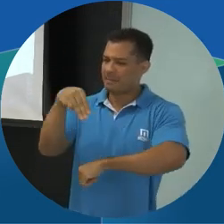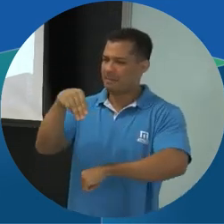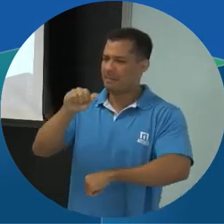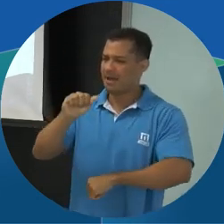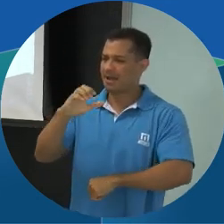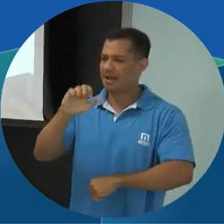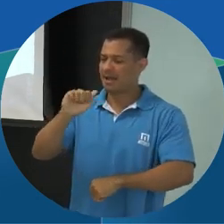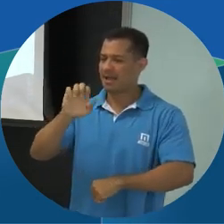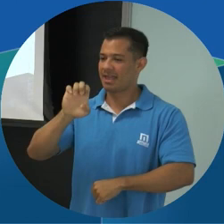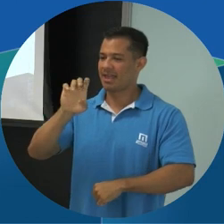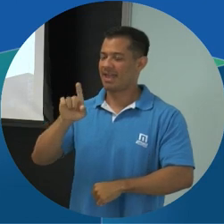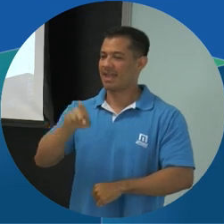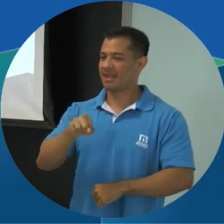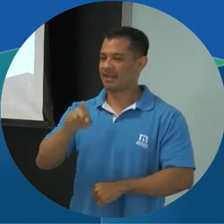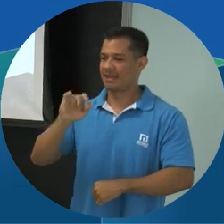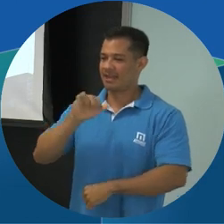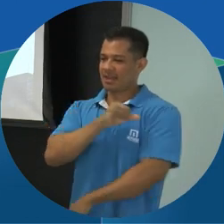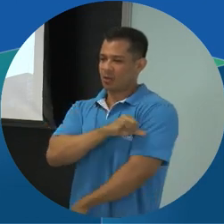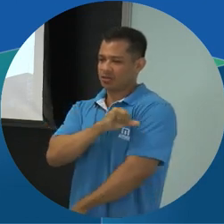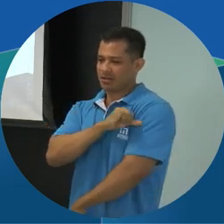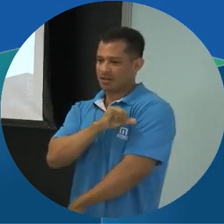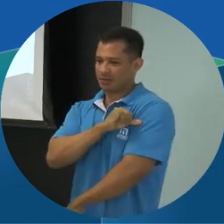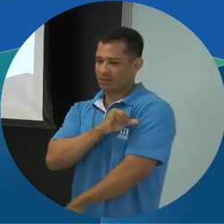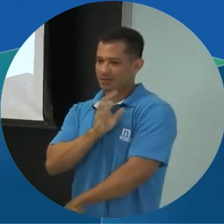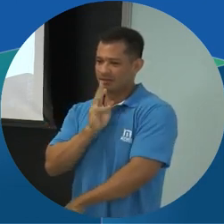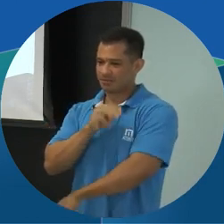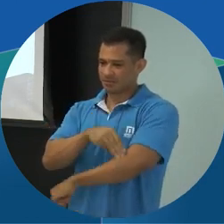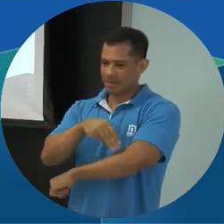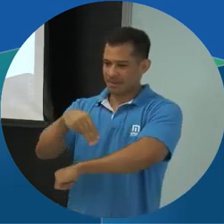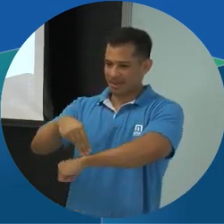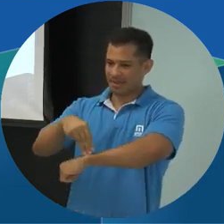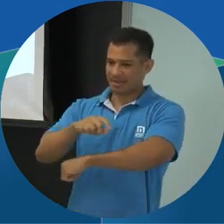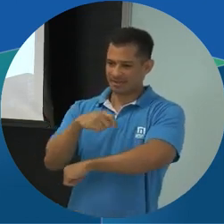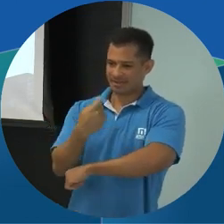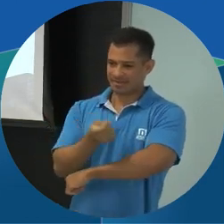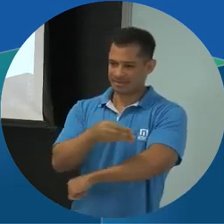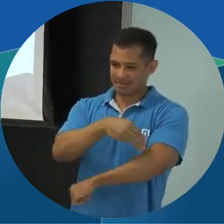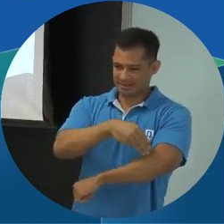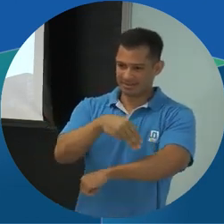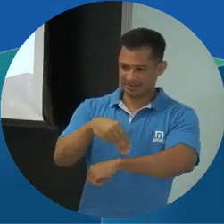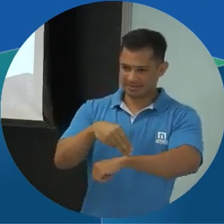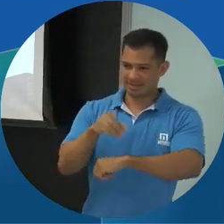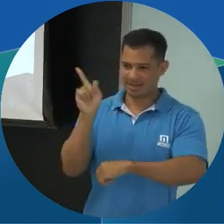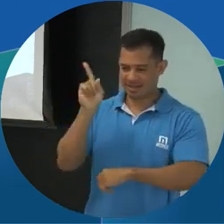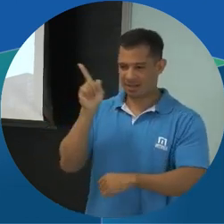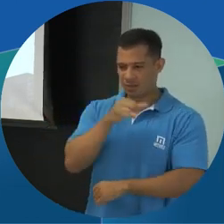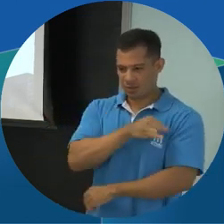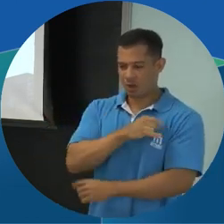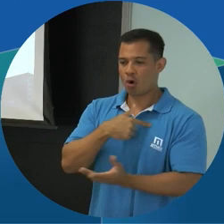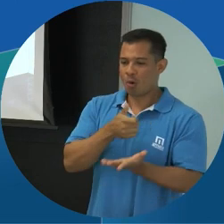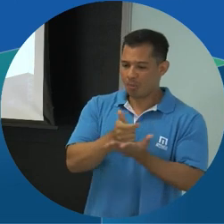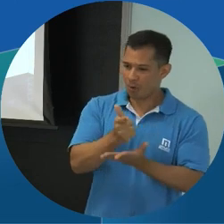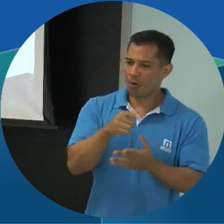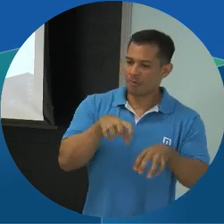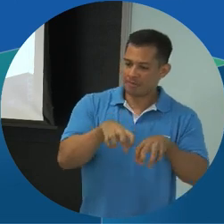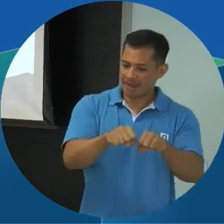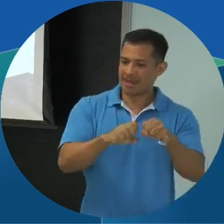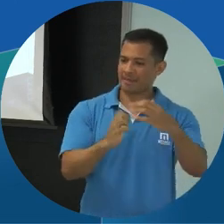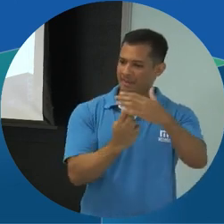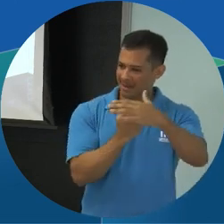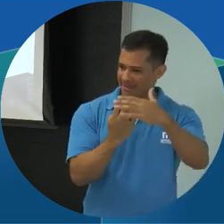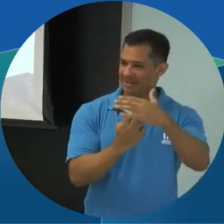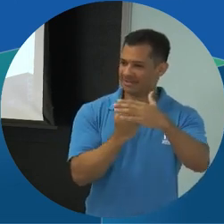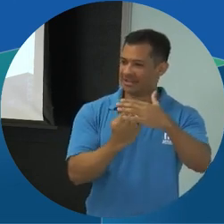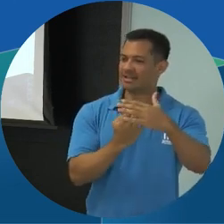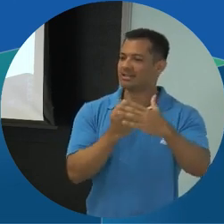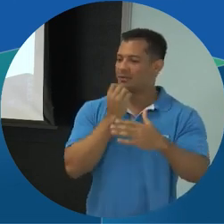60 e poucas máquinas, então esse conhecimento da mecânica das bombas, que é complexo, nós já possuímos, então foi um